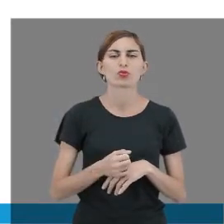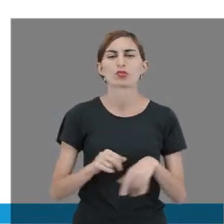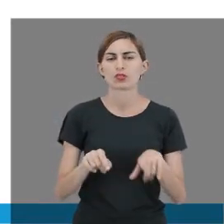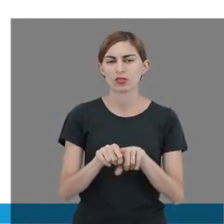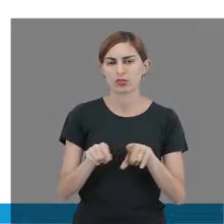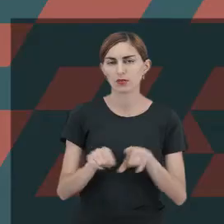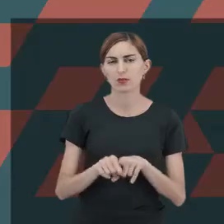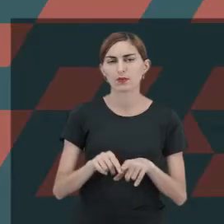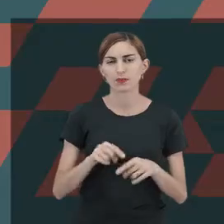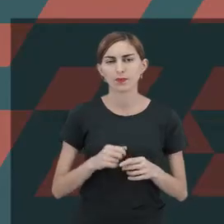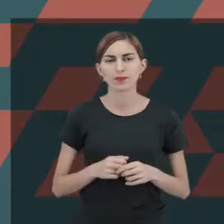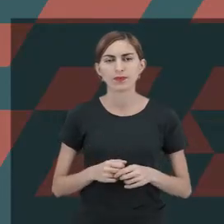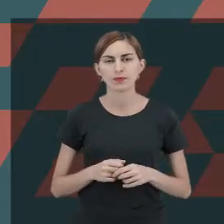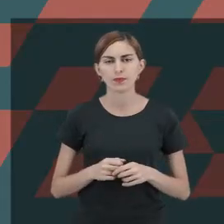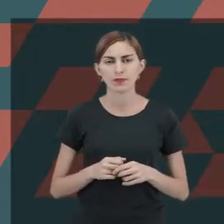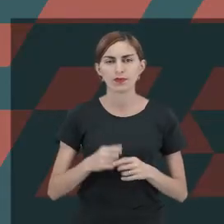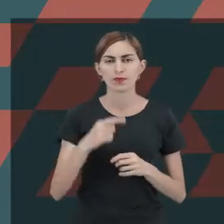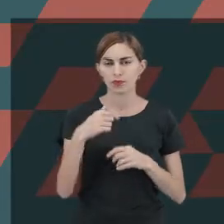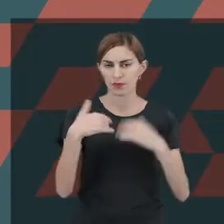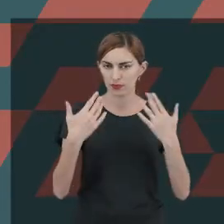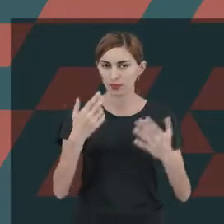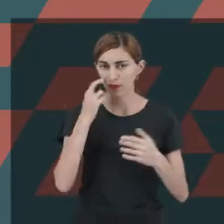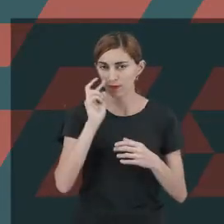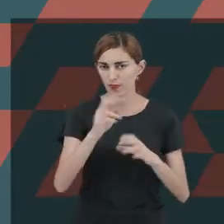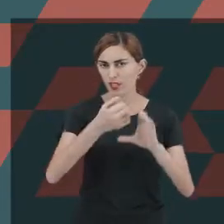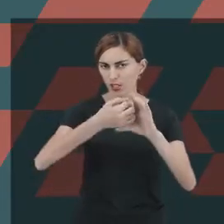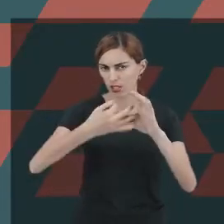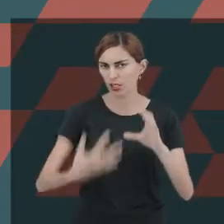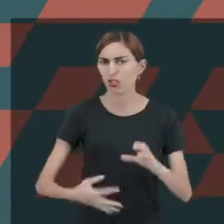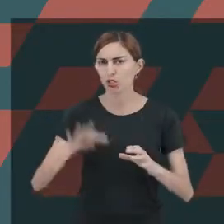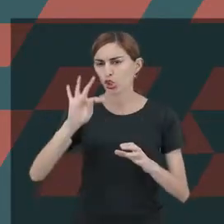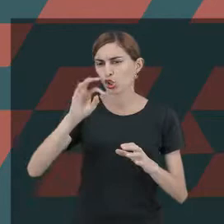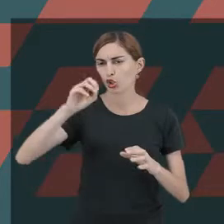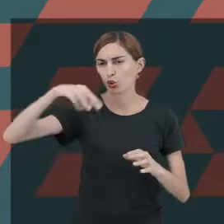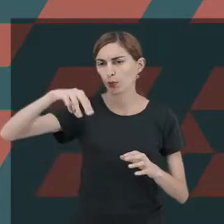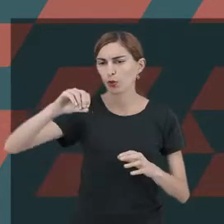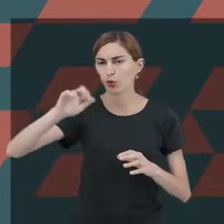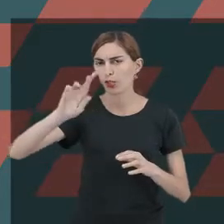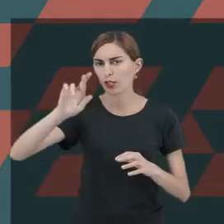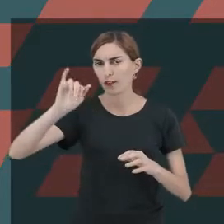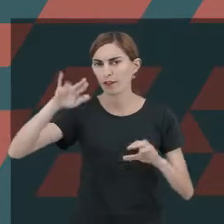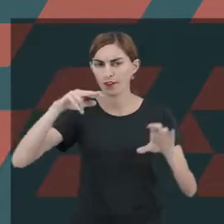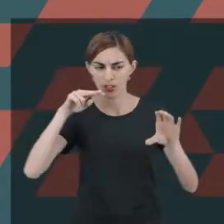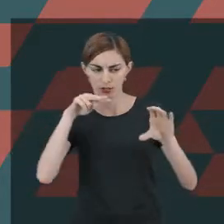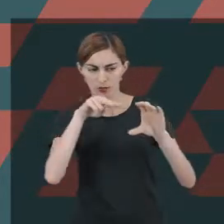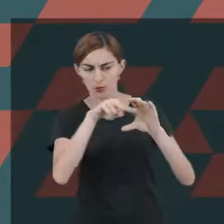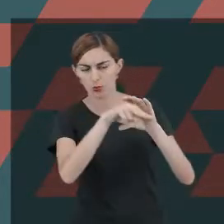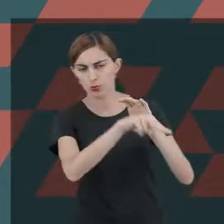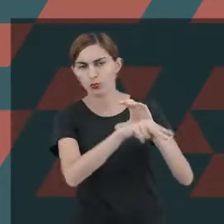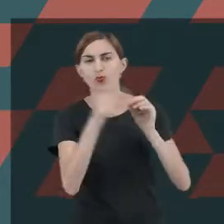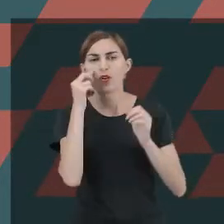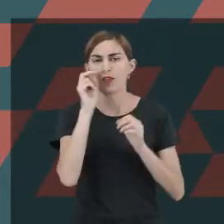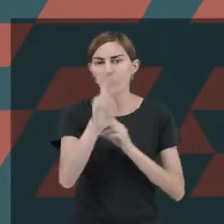grande. Então, a gente acabou de ver as características da tomografia, né, que é malformação do